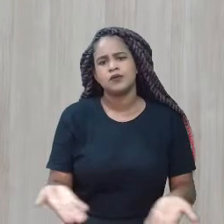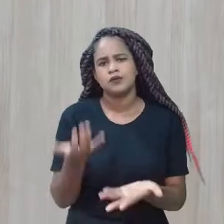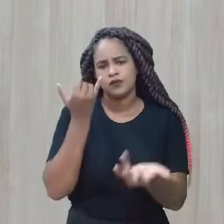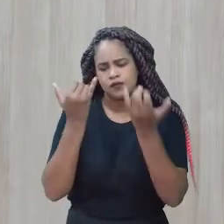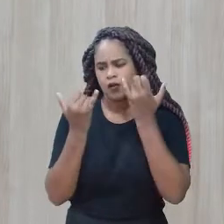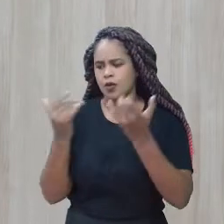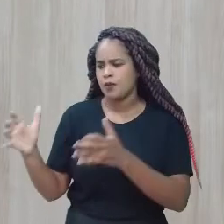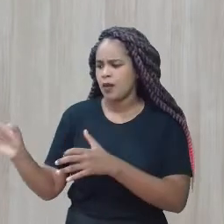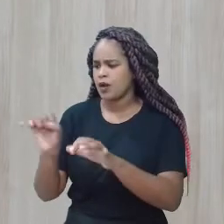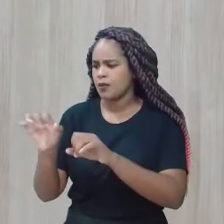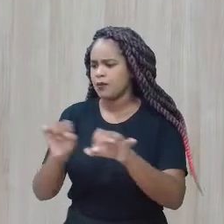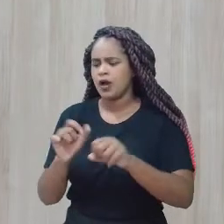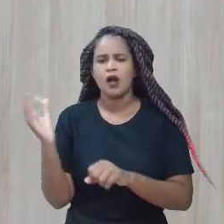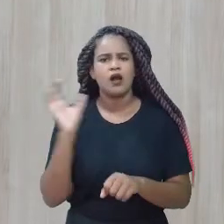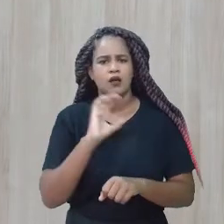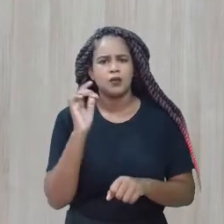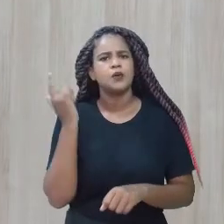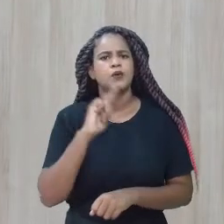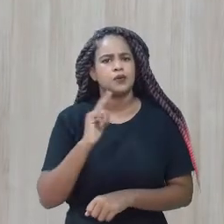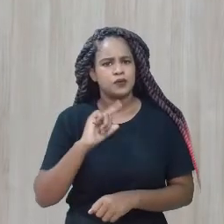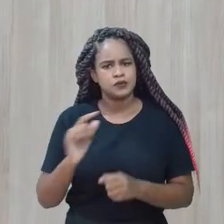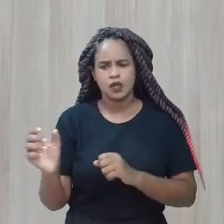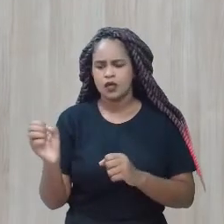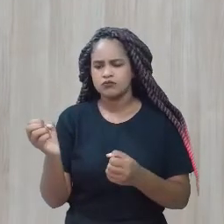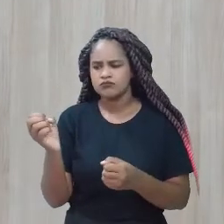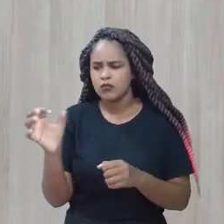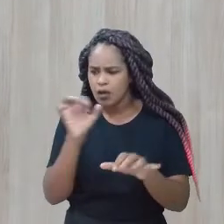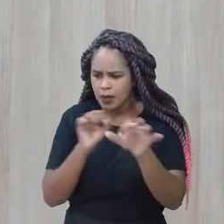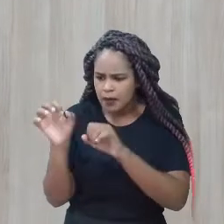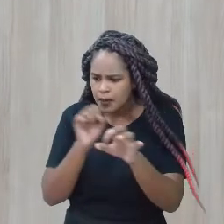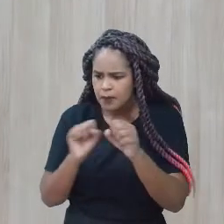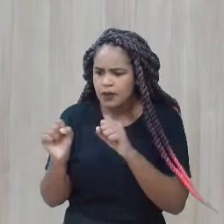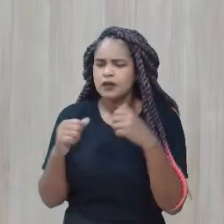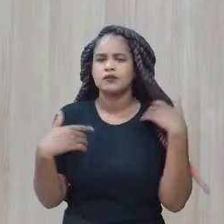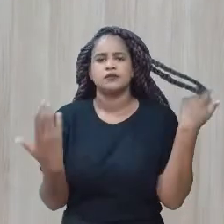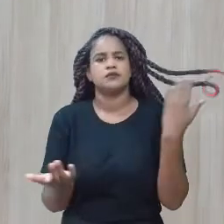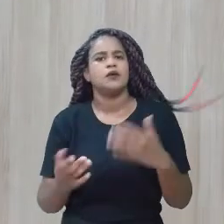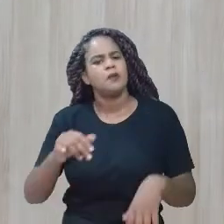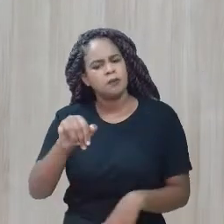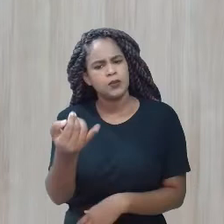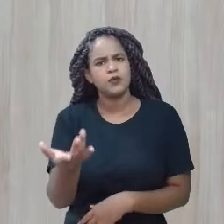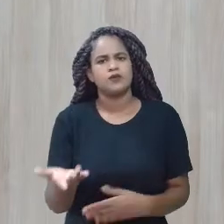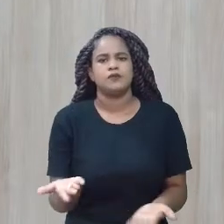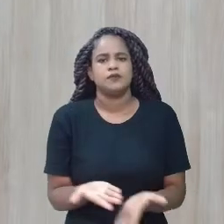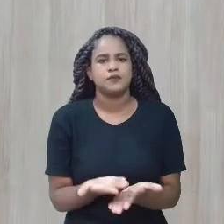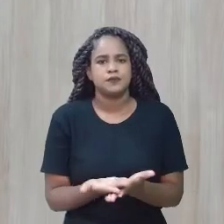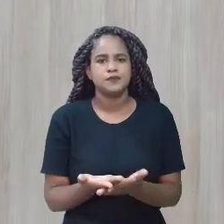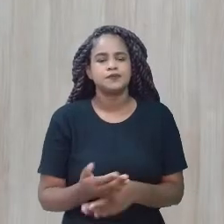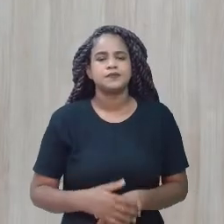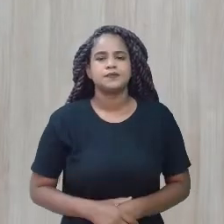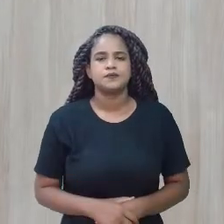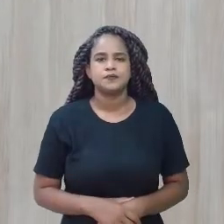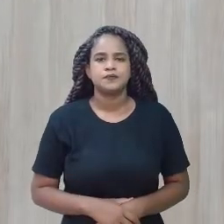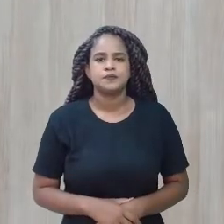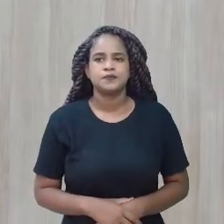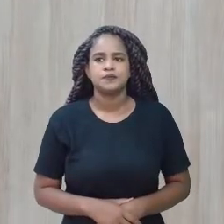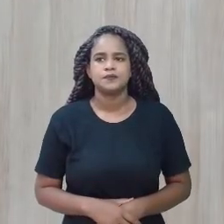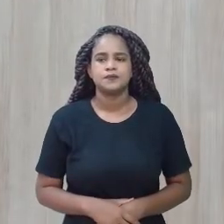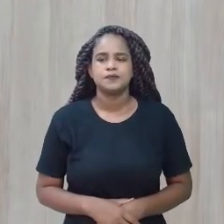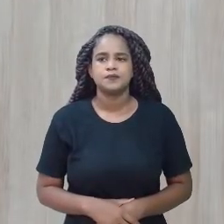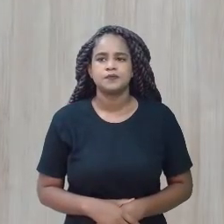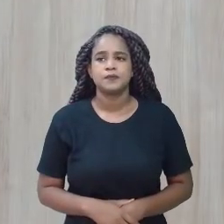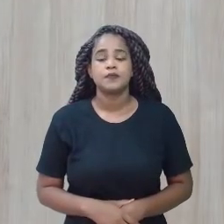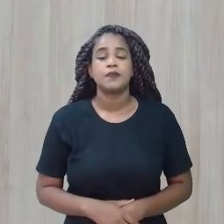informações muito mais rápido. Então, estudem, aproveite, porque o tempo é de vocês.